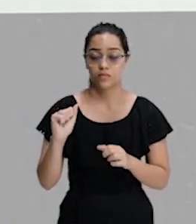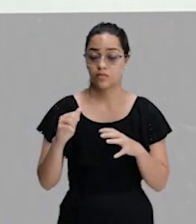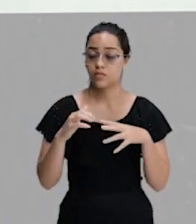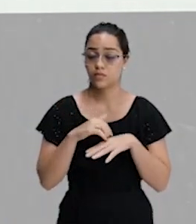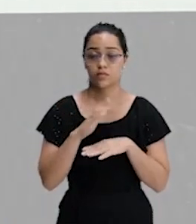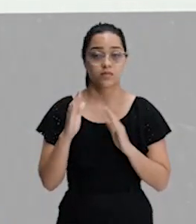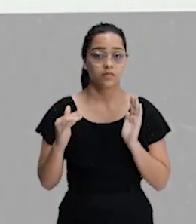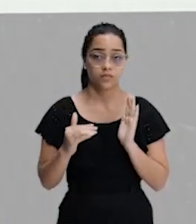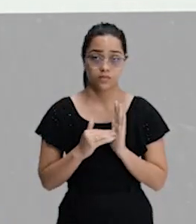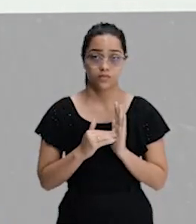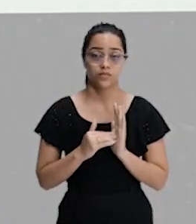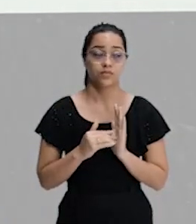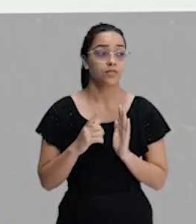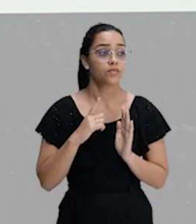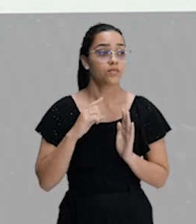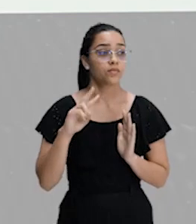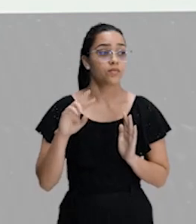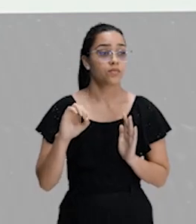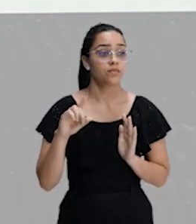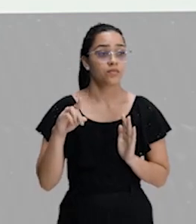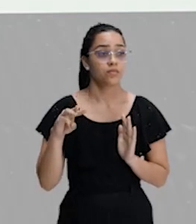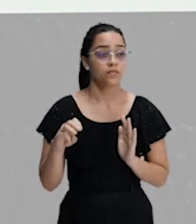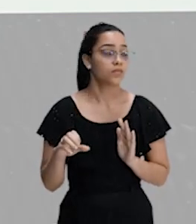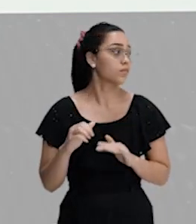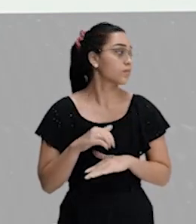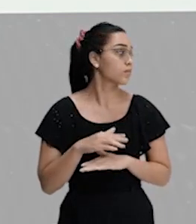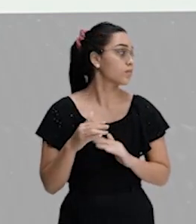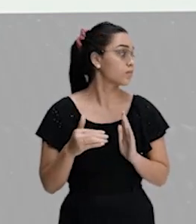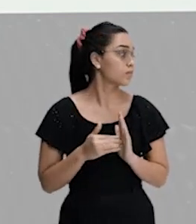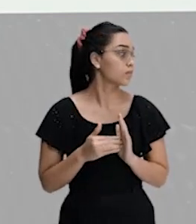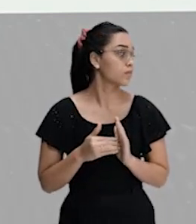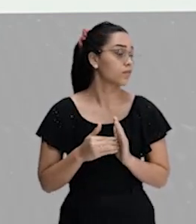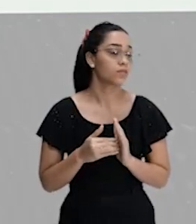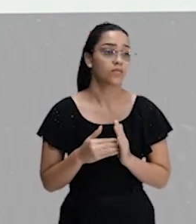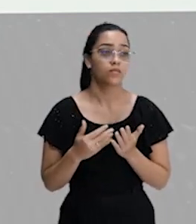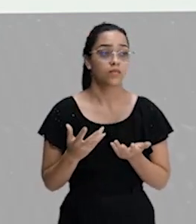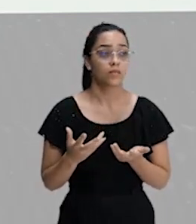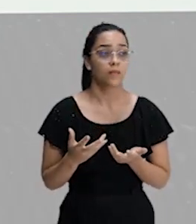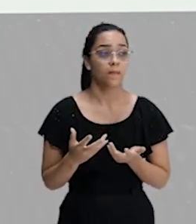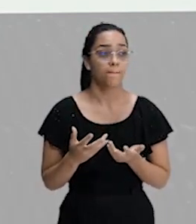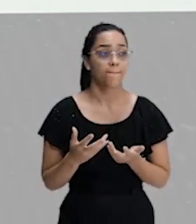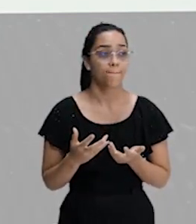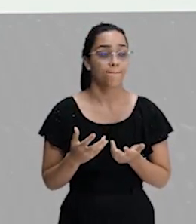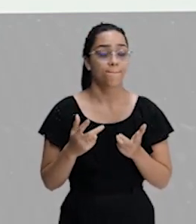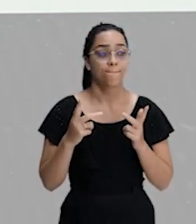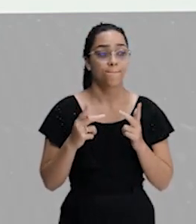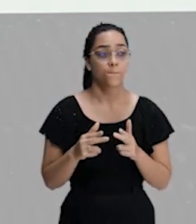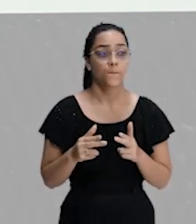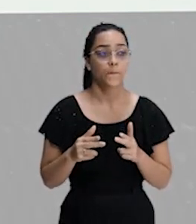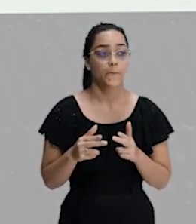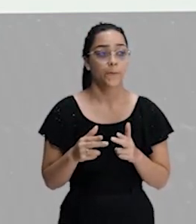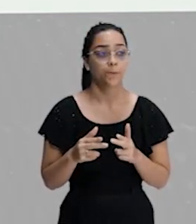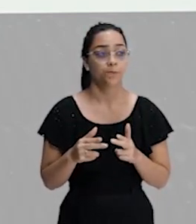toda. Olha só, o volume da peça todinha vai ser